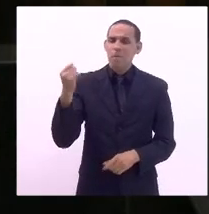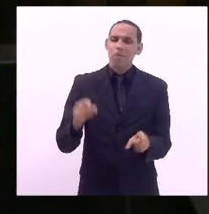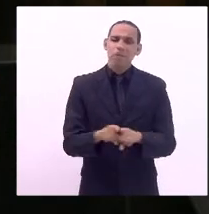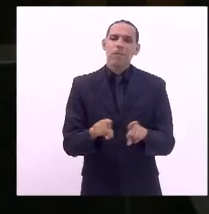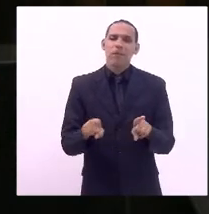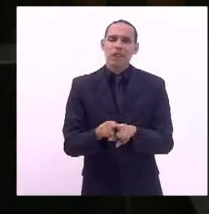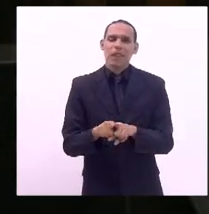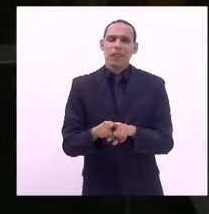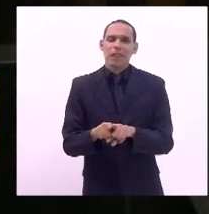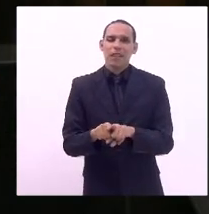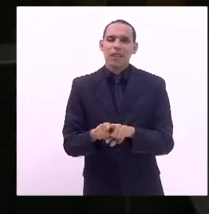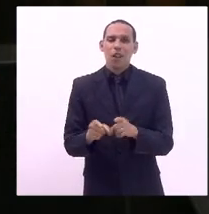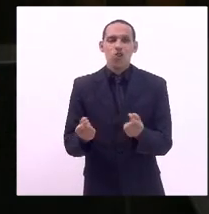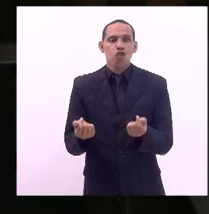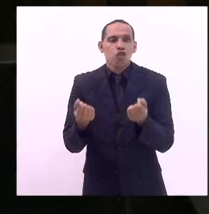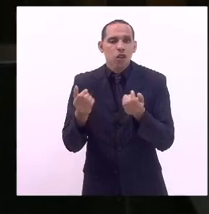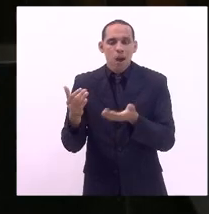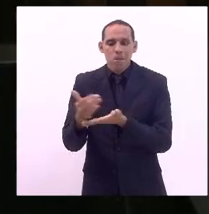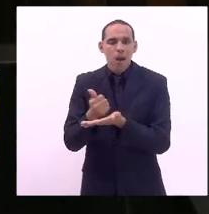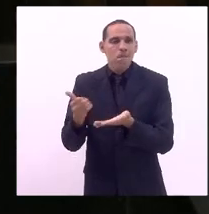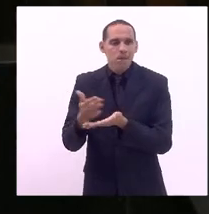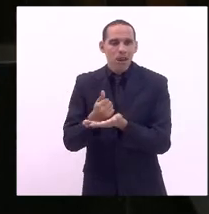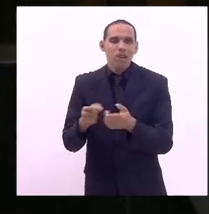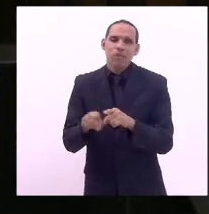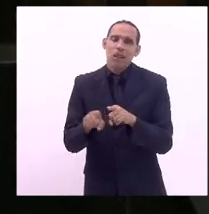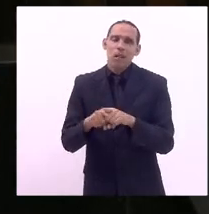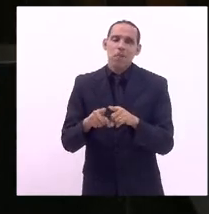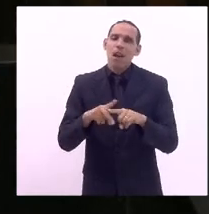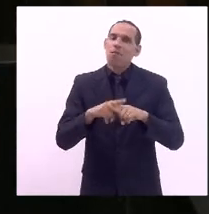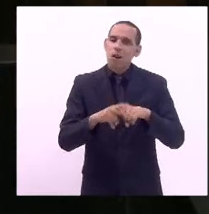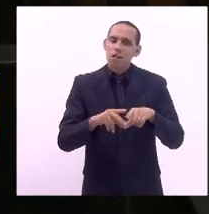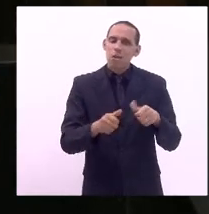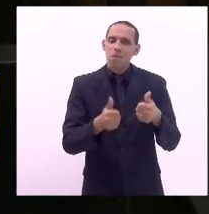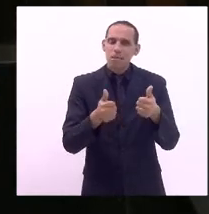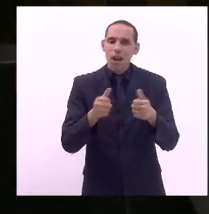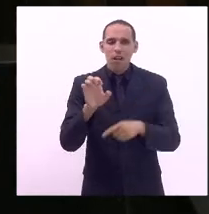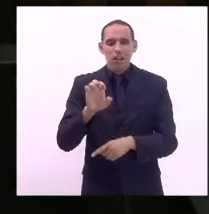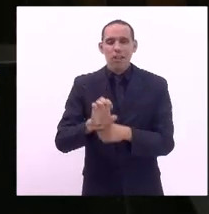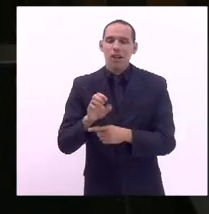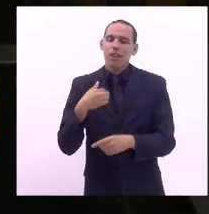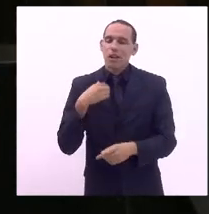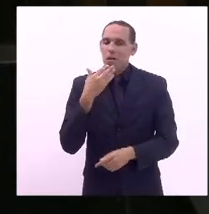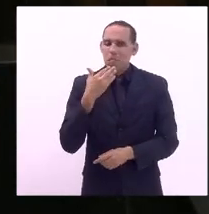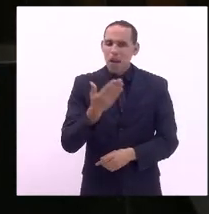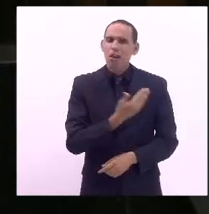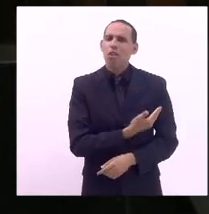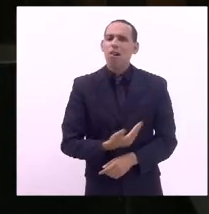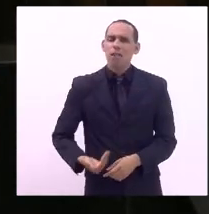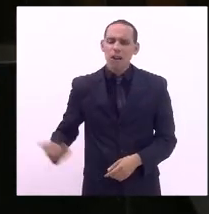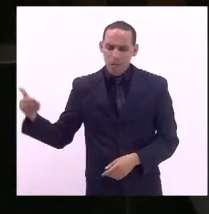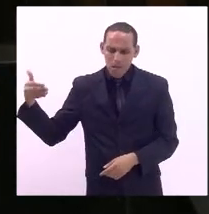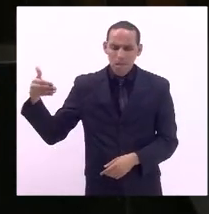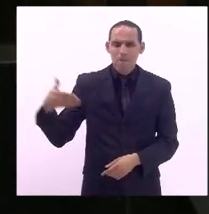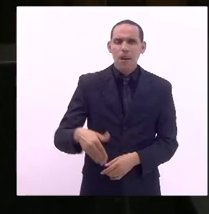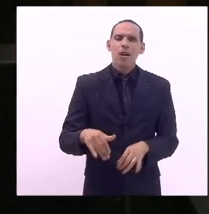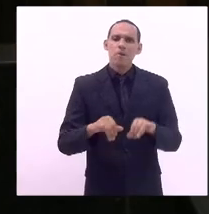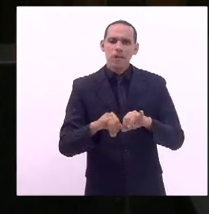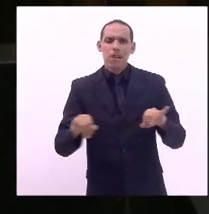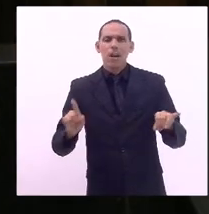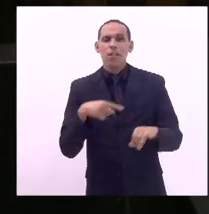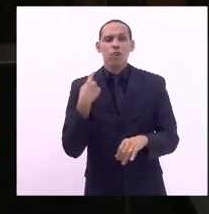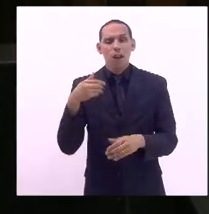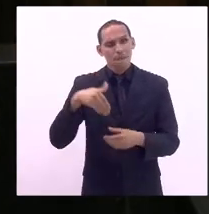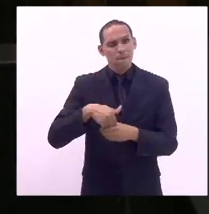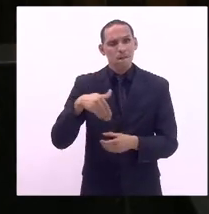e para o funcionamento do próprio Estado, como é o caso do DETRAN. Então, eu quero reivindicar do governo que mande para cá essa mensagem para que a gente